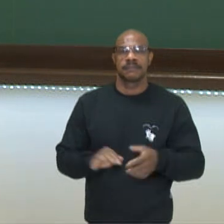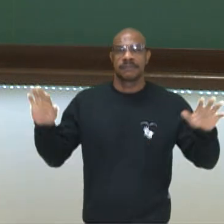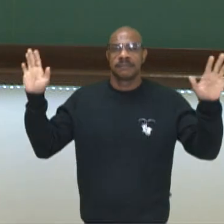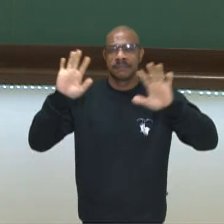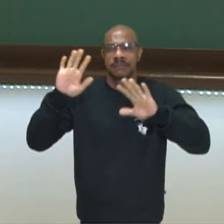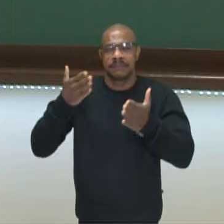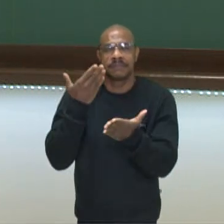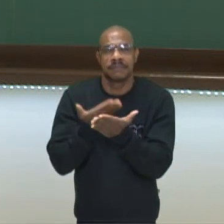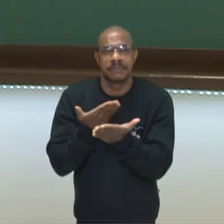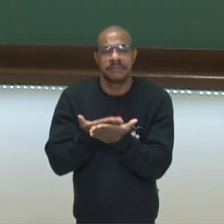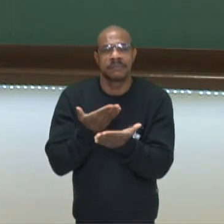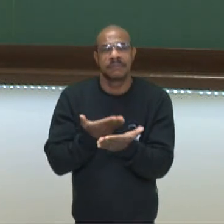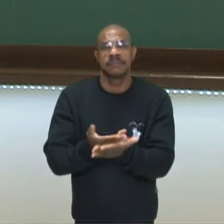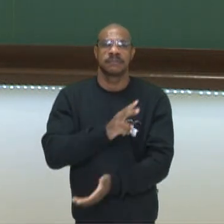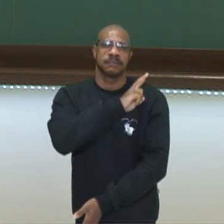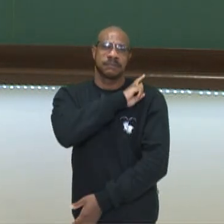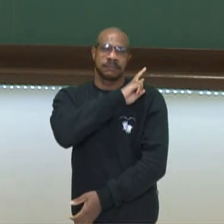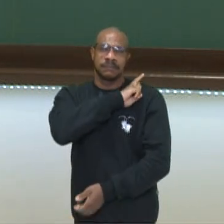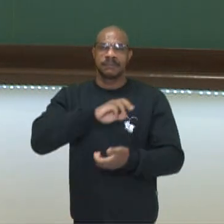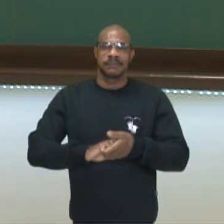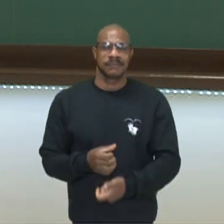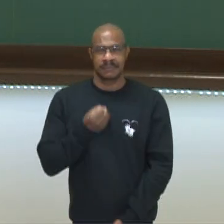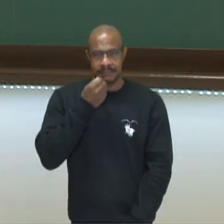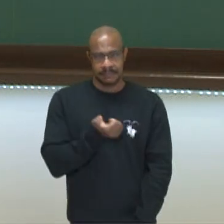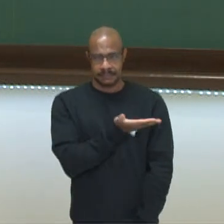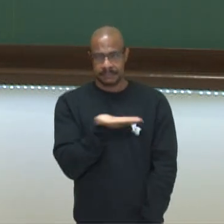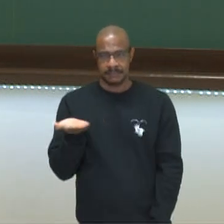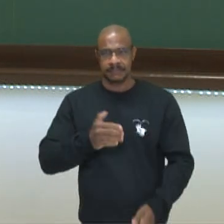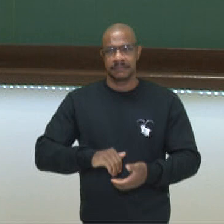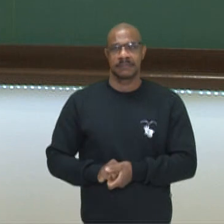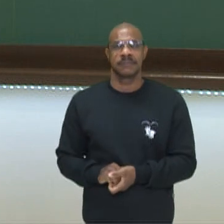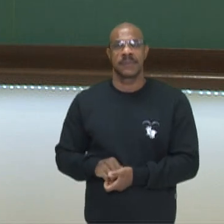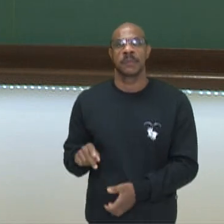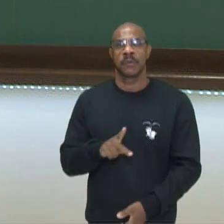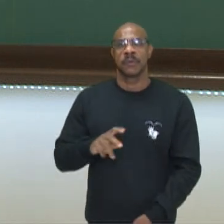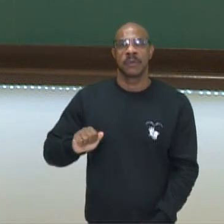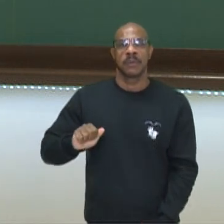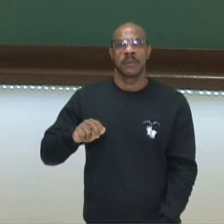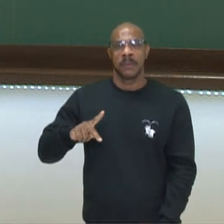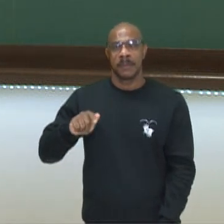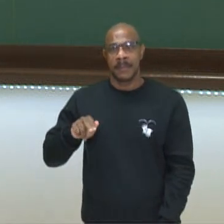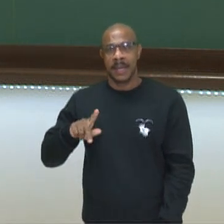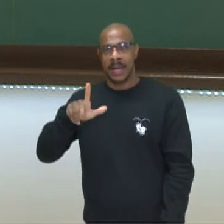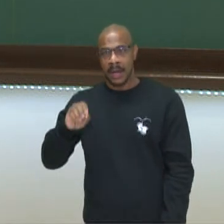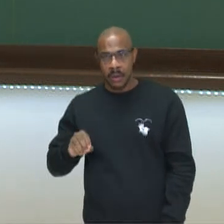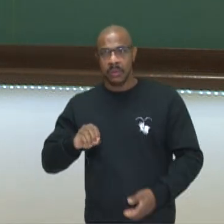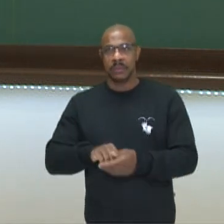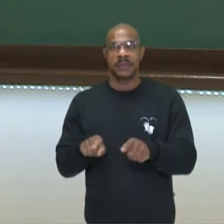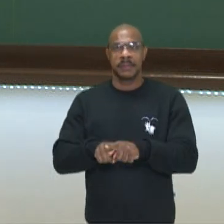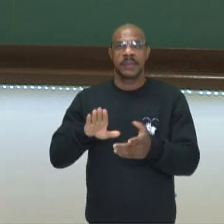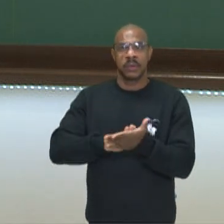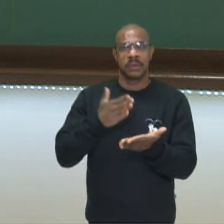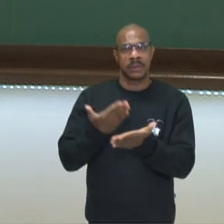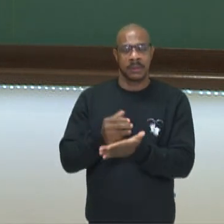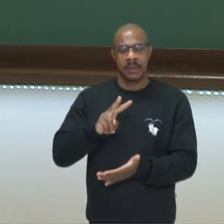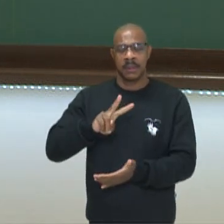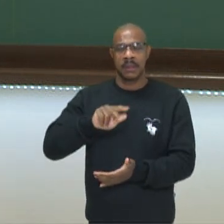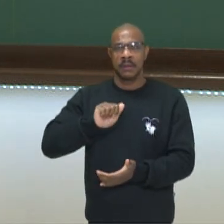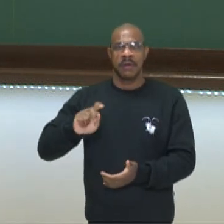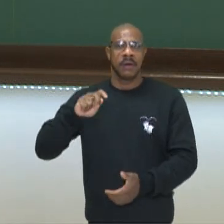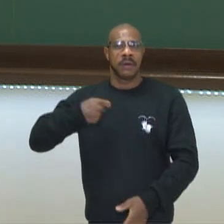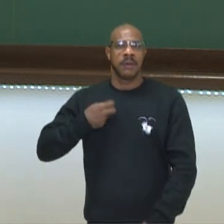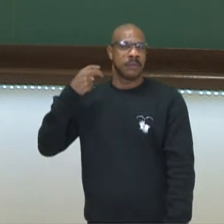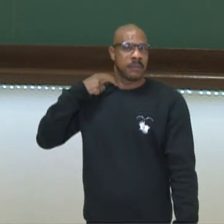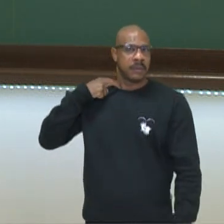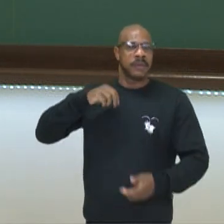Olá, estudantes da segunda série, tudo bem com vocês? Eu, professor Paulo Brito, Val, nosso intérprete, para uma aula de